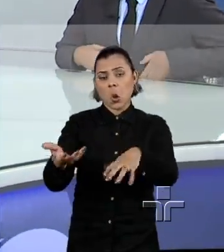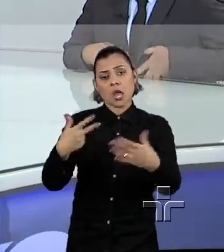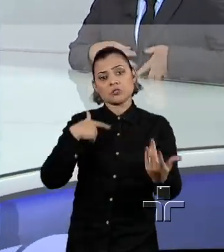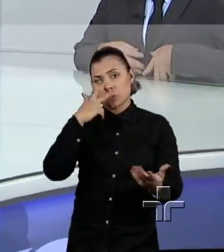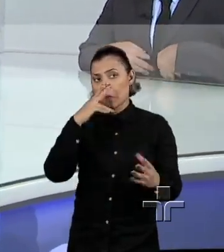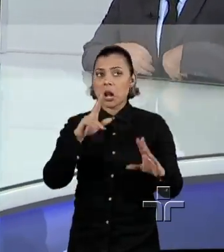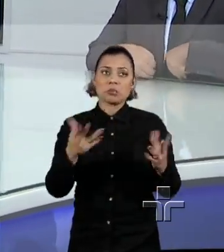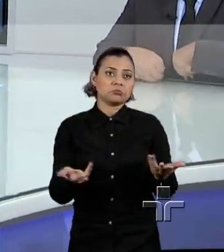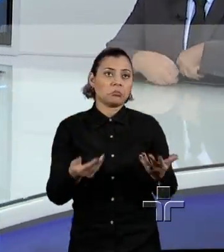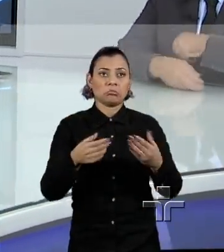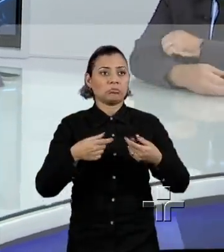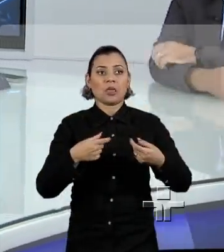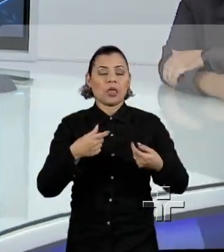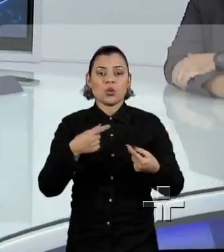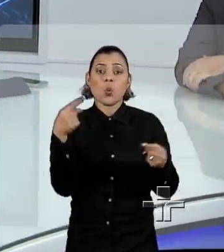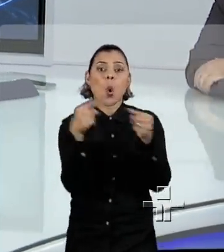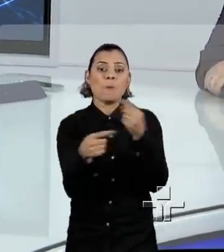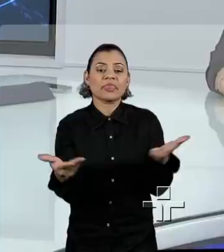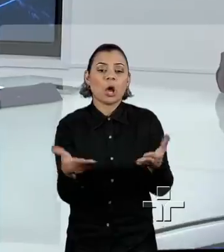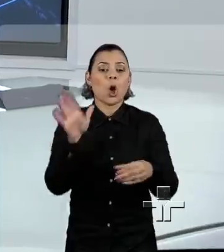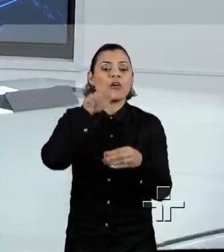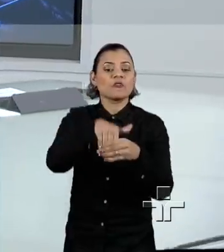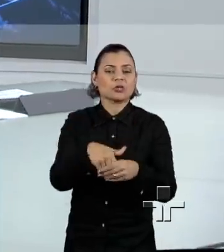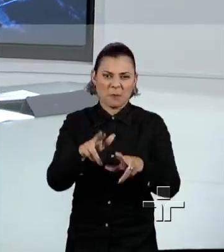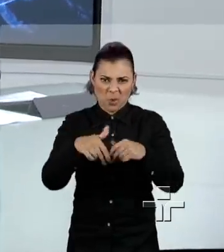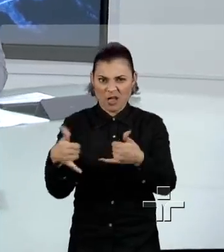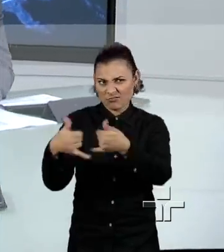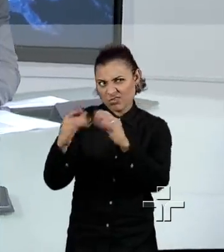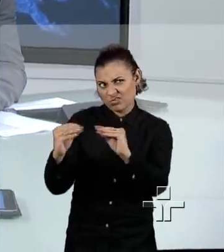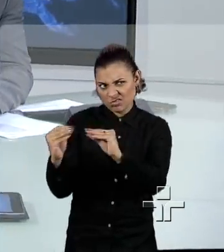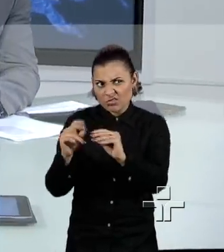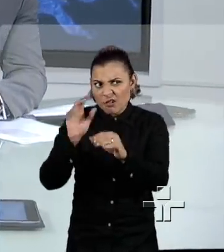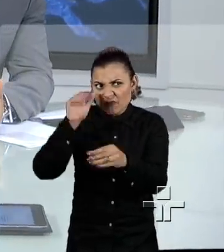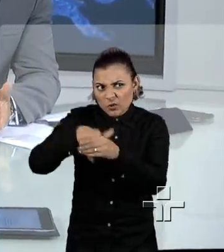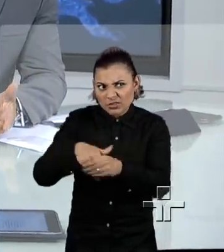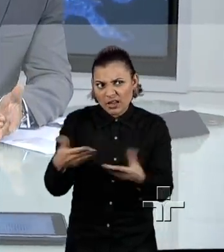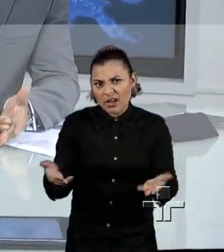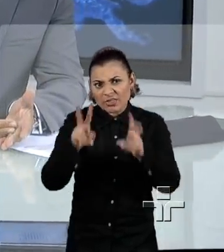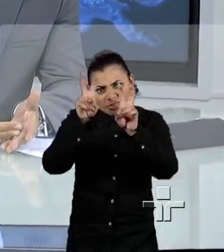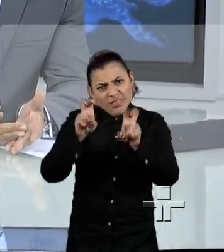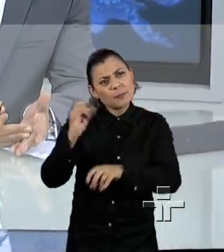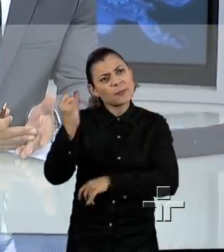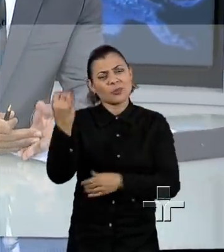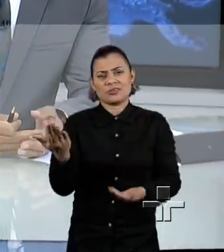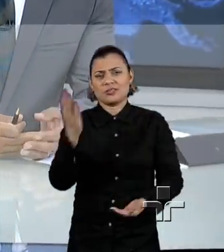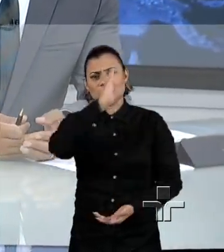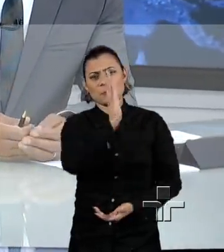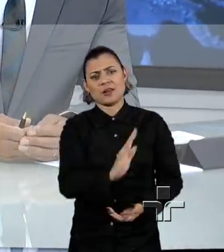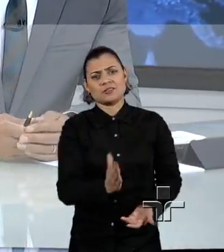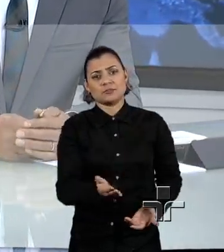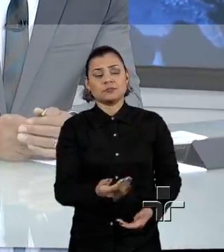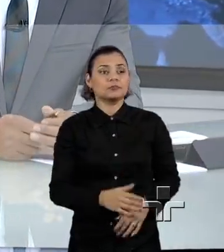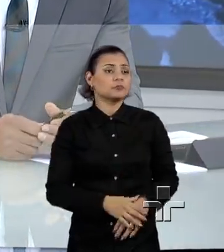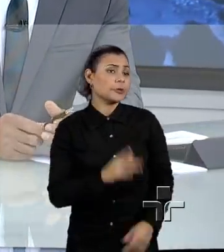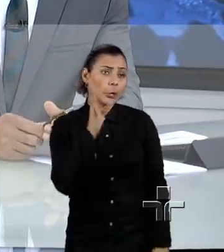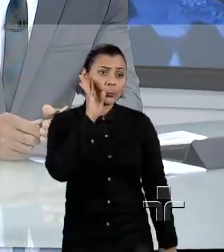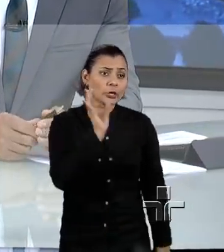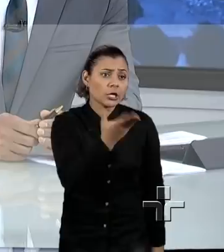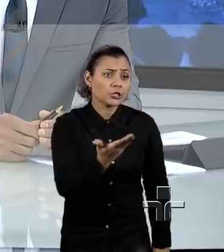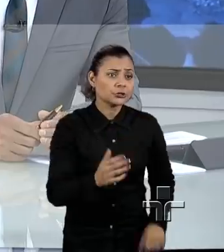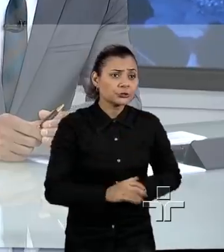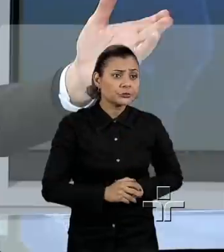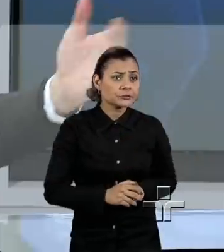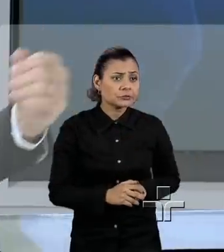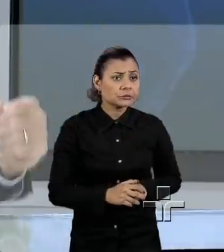das mensagens vazadas, não há clima no Congresso para votar uma matéria tão importante para o país? Eu não consegui entender. Acabou